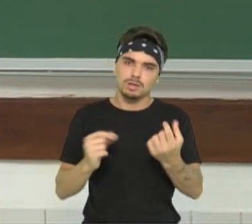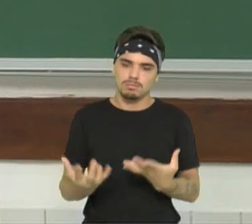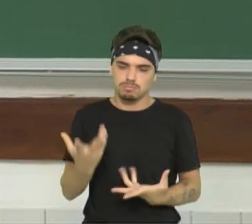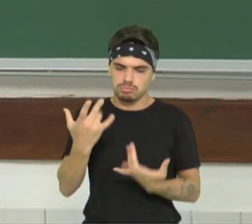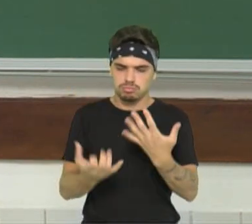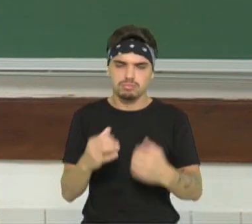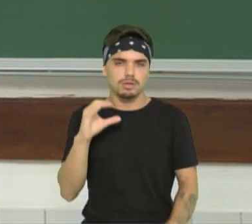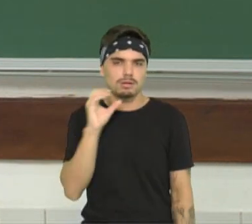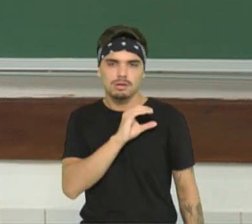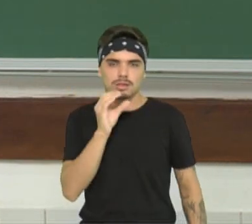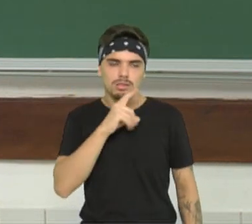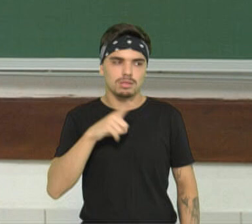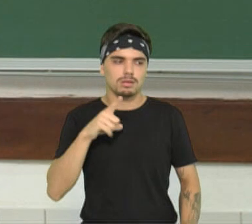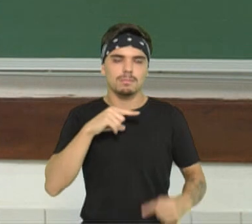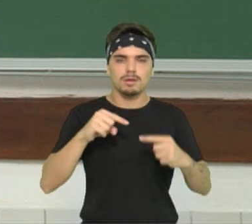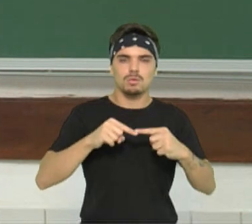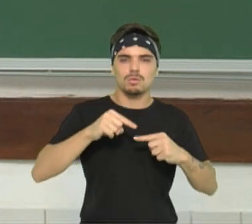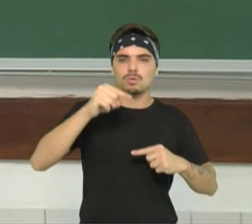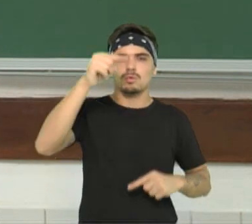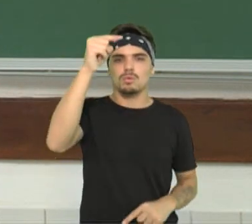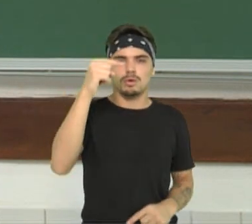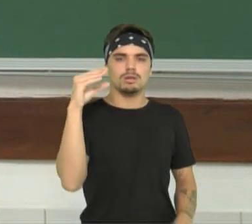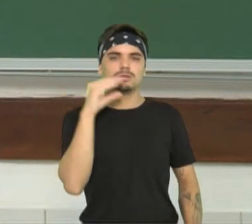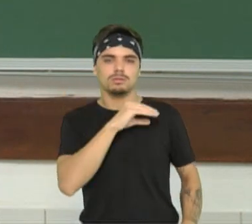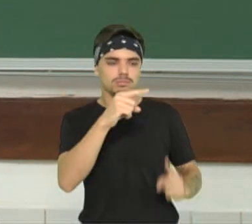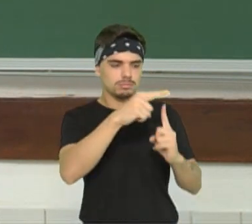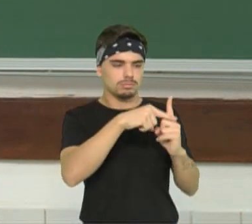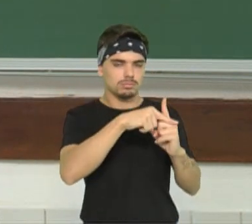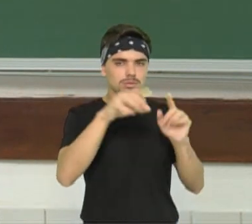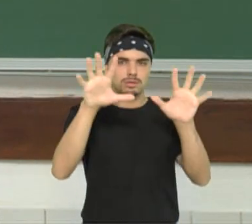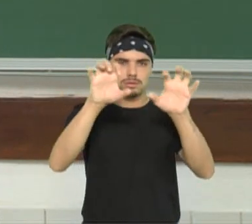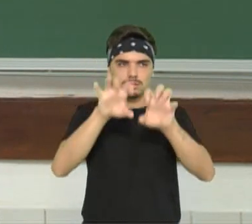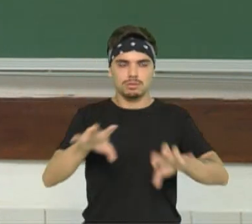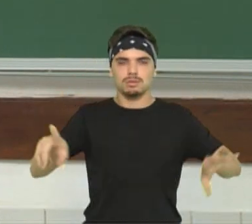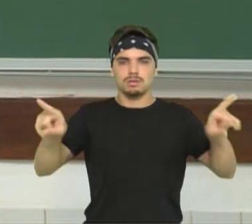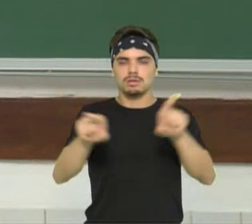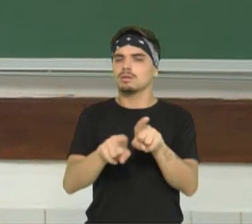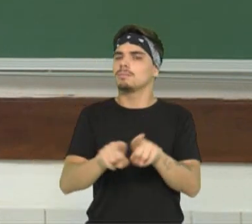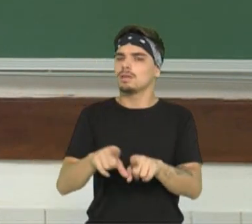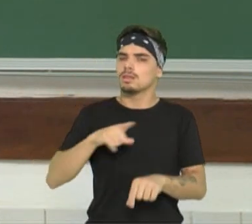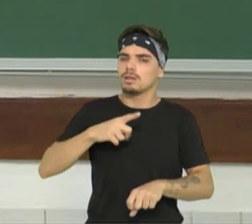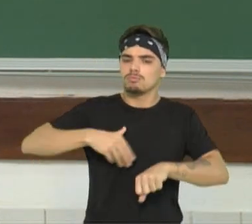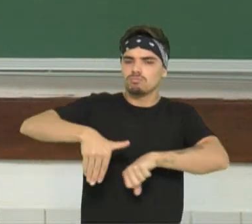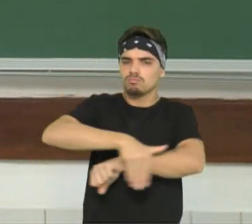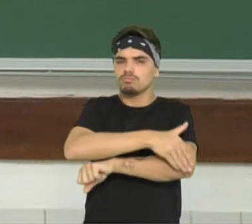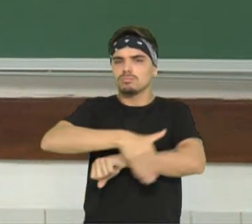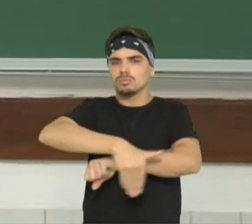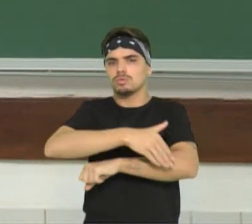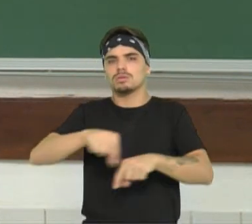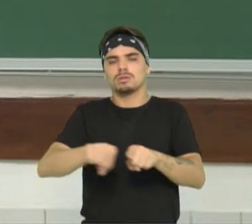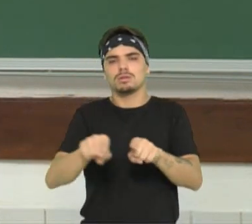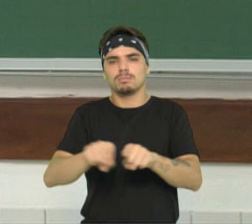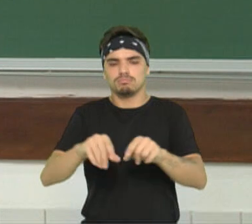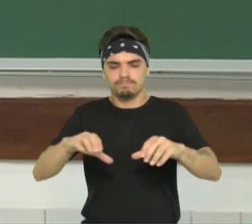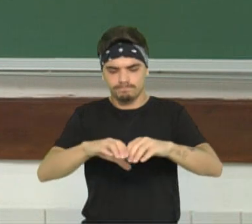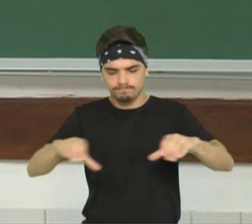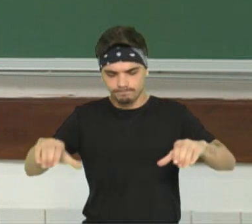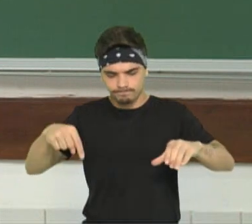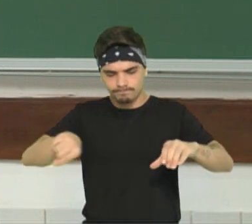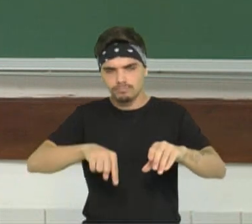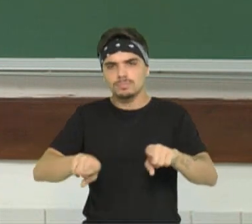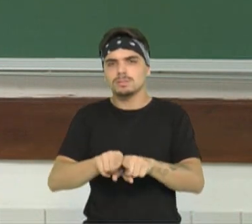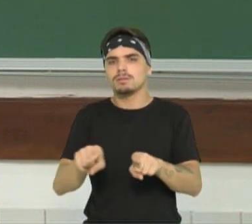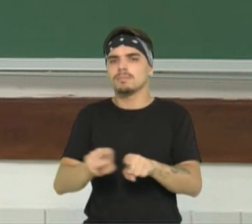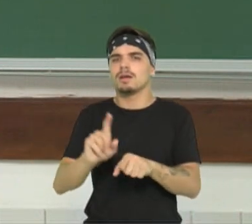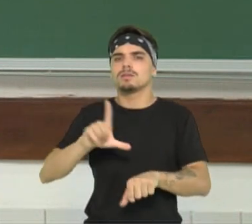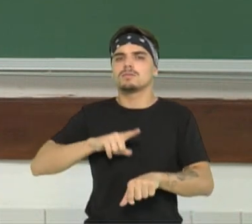quentes que também vão aumentar a temperatura do ar, bem como a presença do asfalto, da calçada, o que também faz com